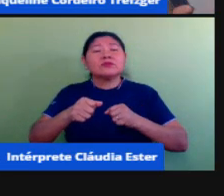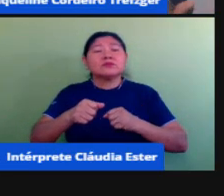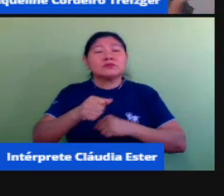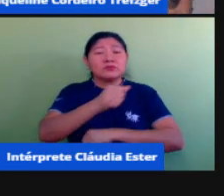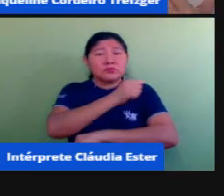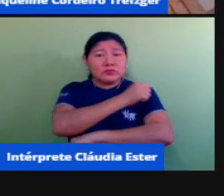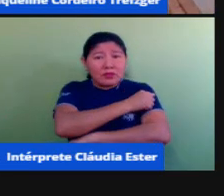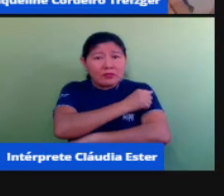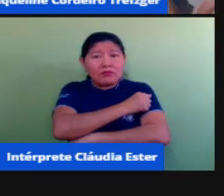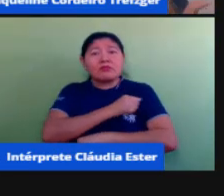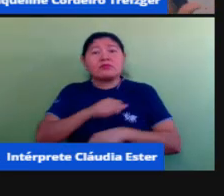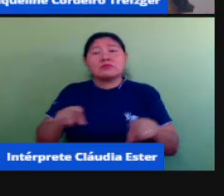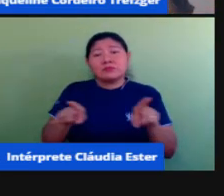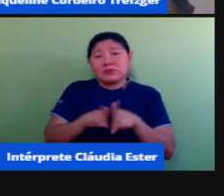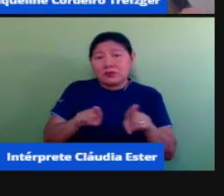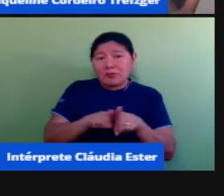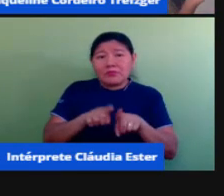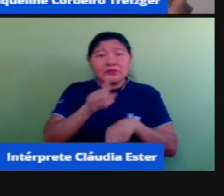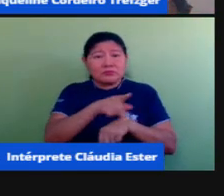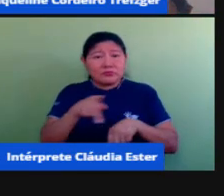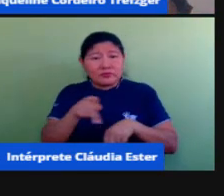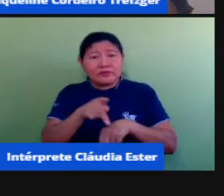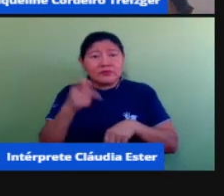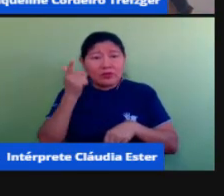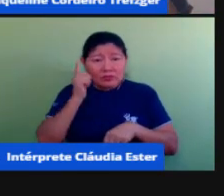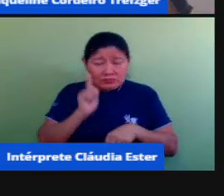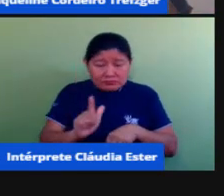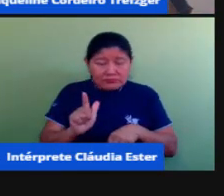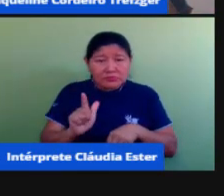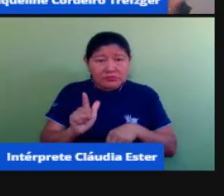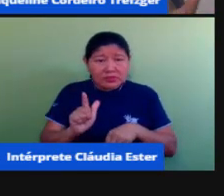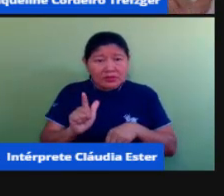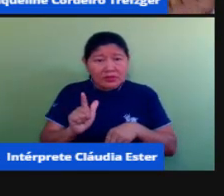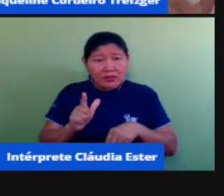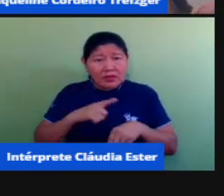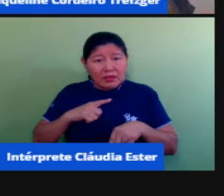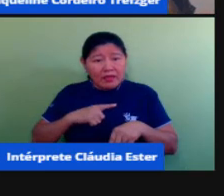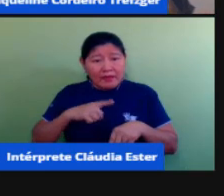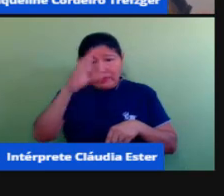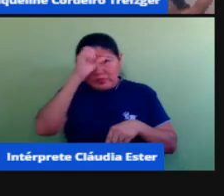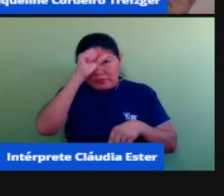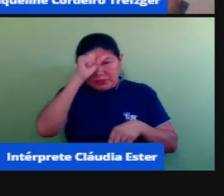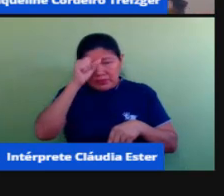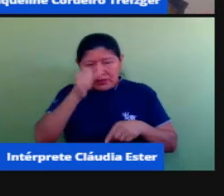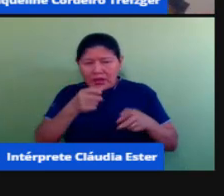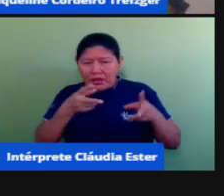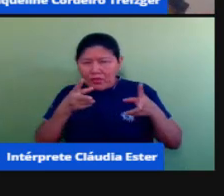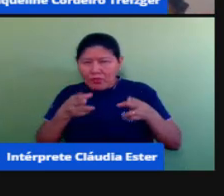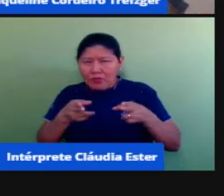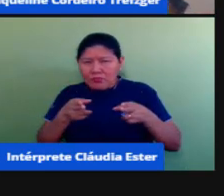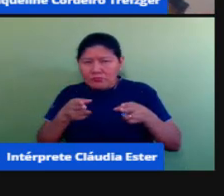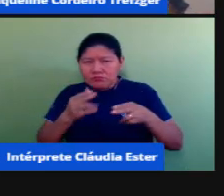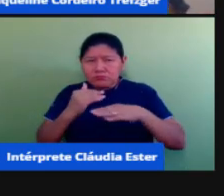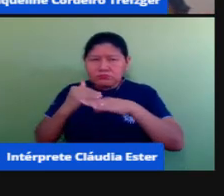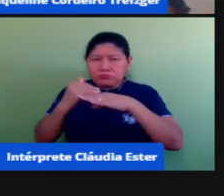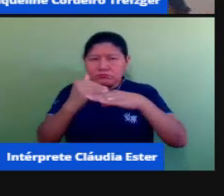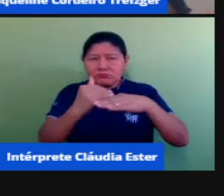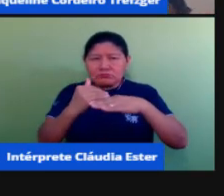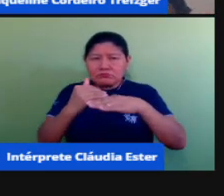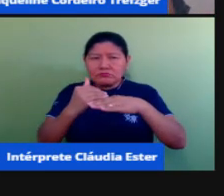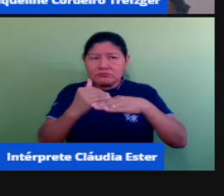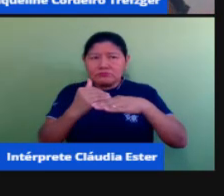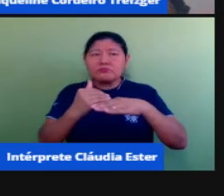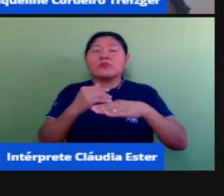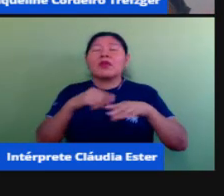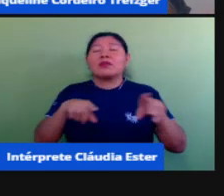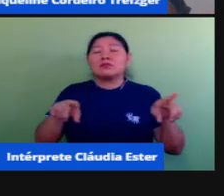desse momento, ele precisa passar pelo processo de ensino-aprendizagem e identificar que esses autores estão sendo